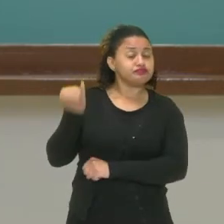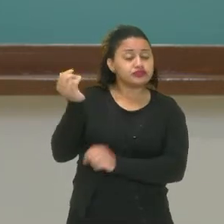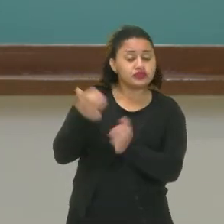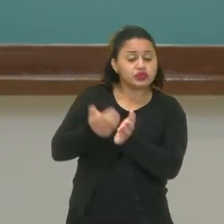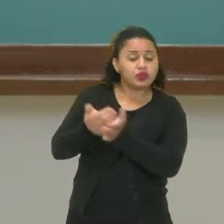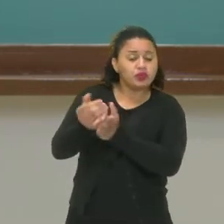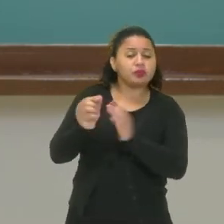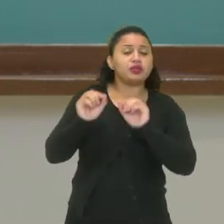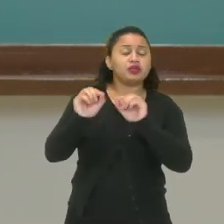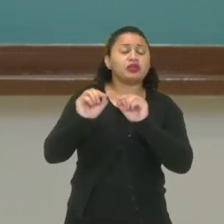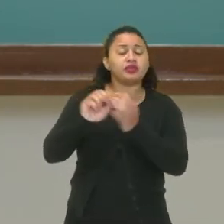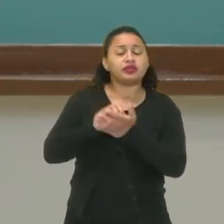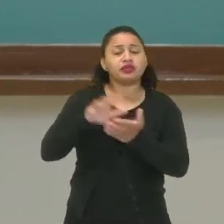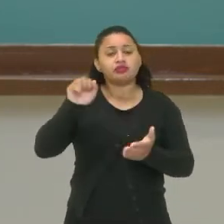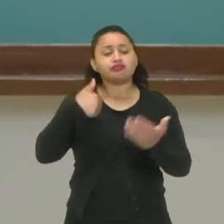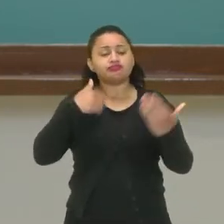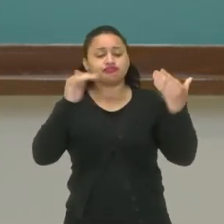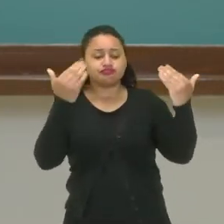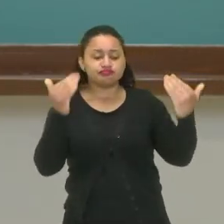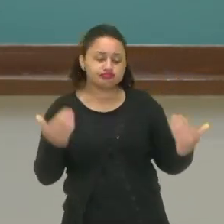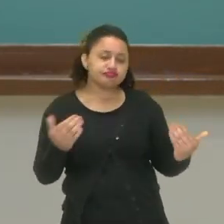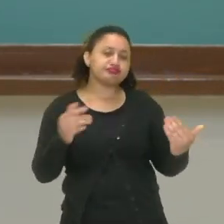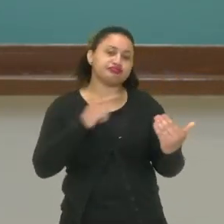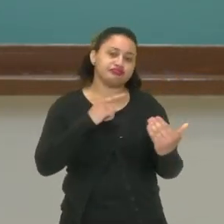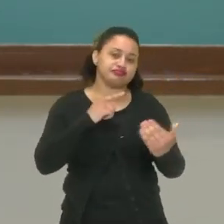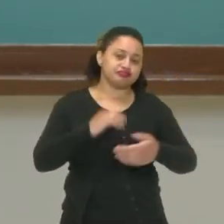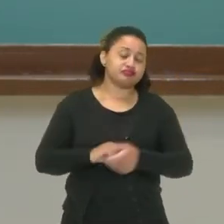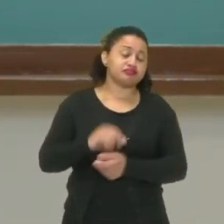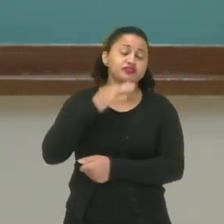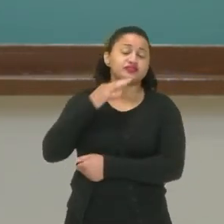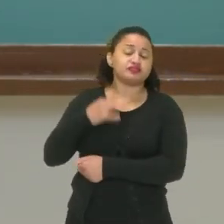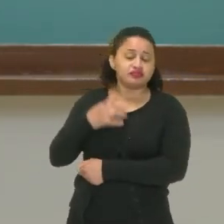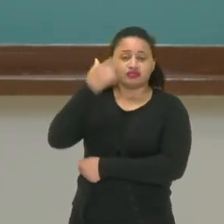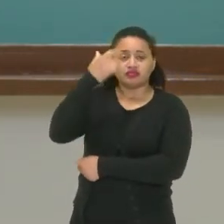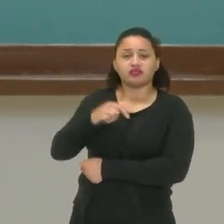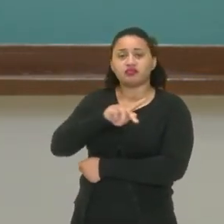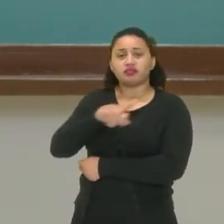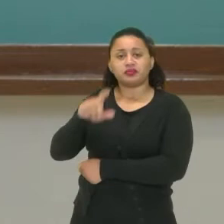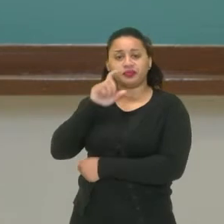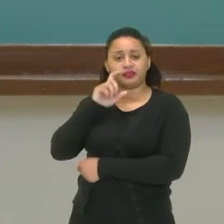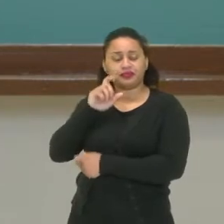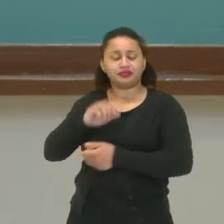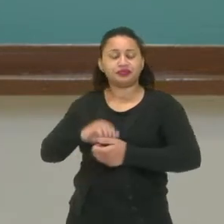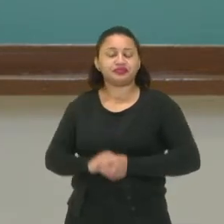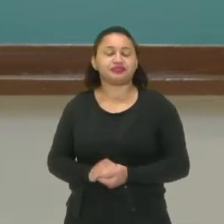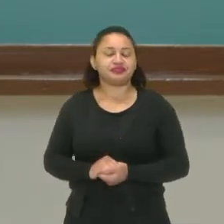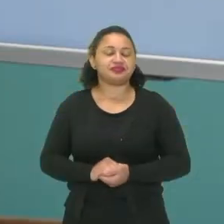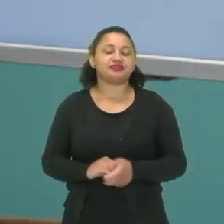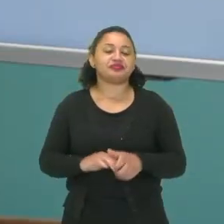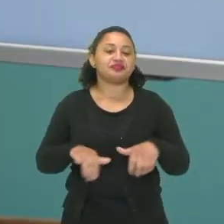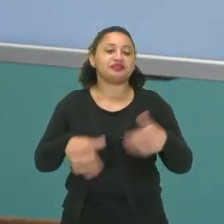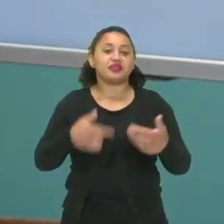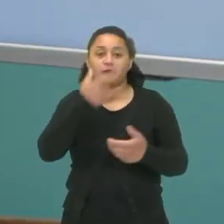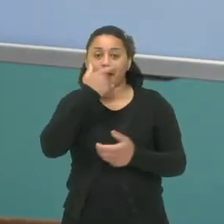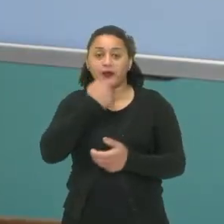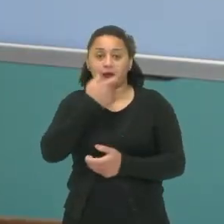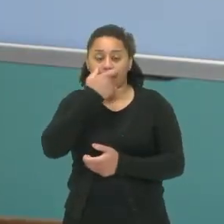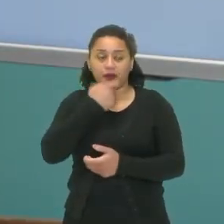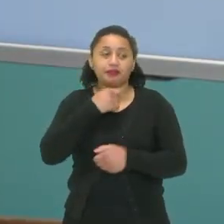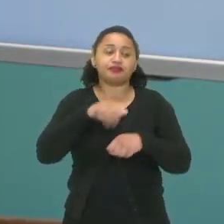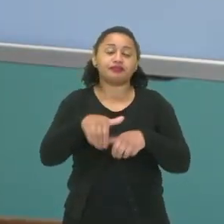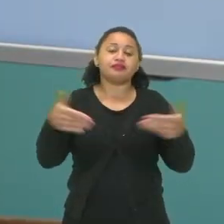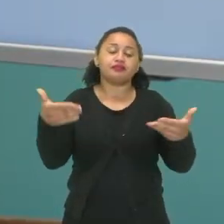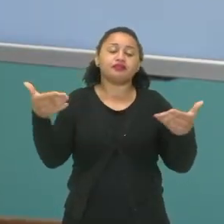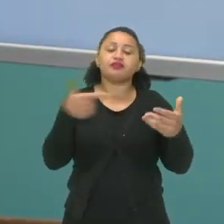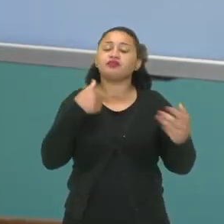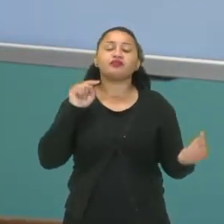chama de geometria analítica. Já me conhece nos outros vídeos? Eu sou o professor Tony. Então vamos lá conversar sobre os